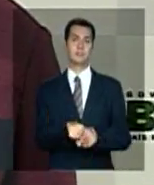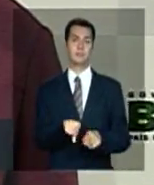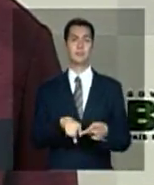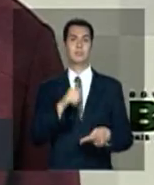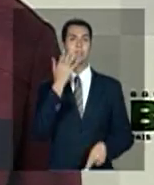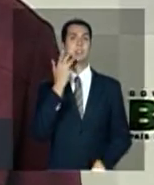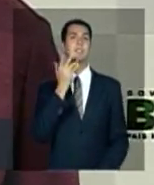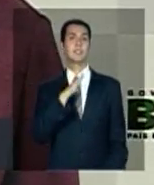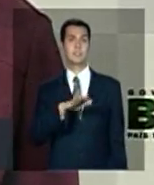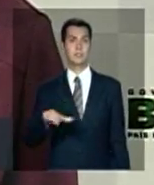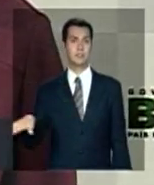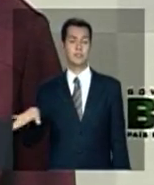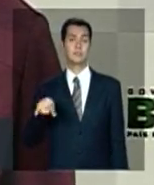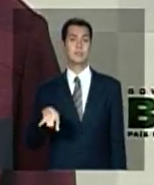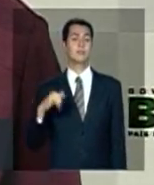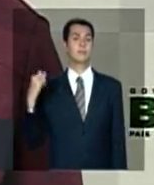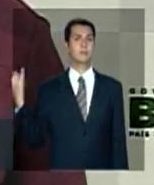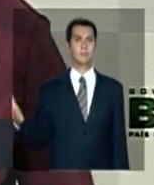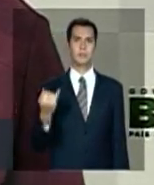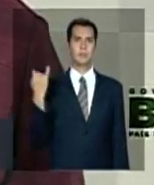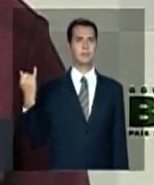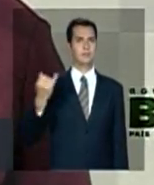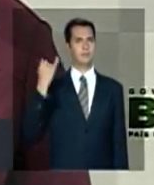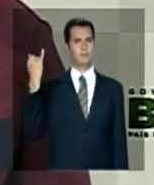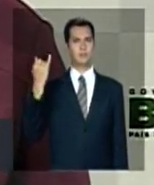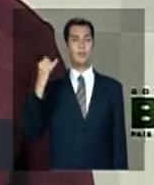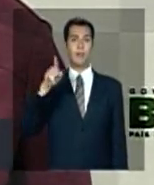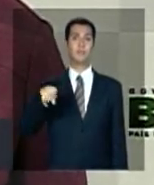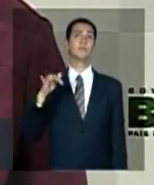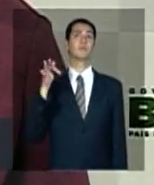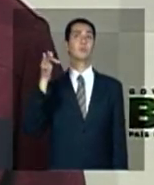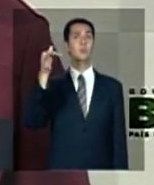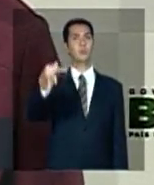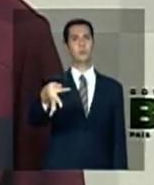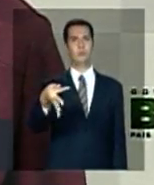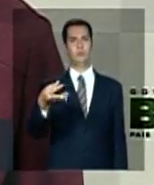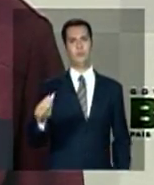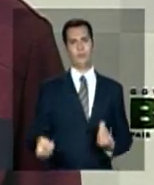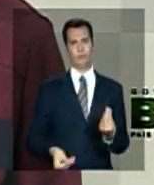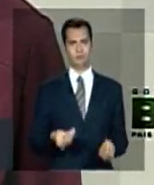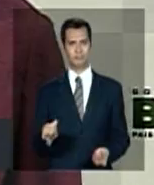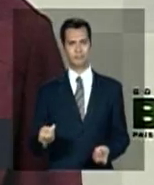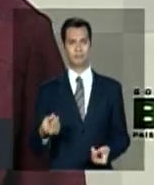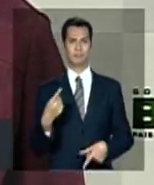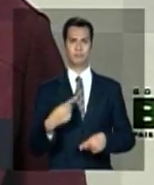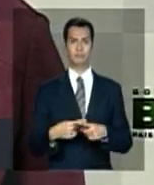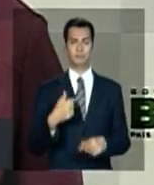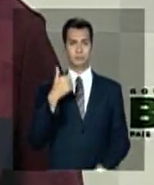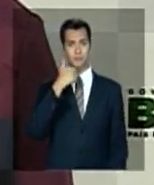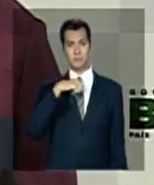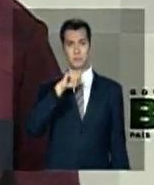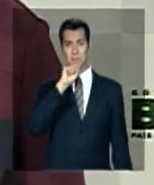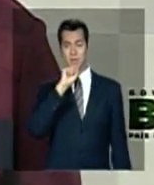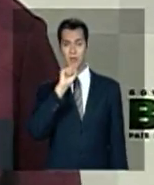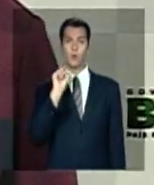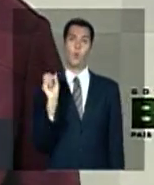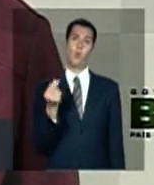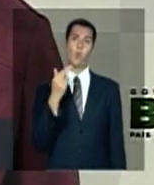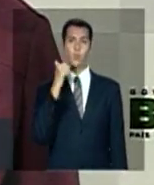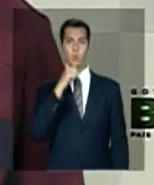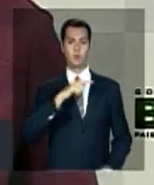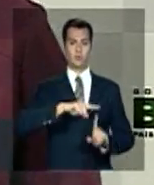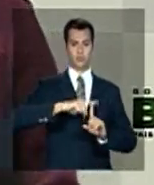representam um país o que o que é o futuro O que significa que a mãe ou a